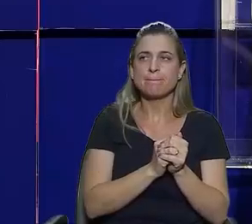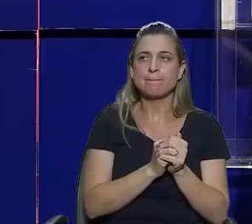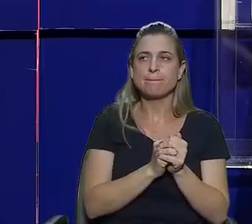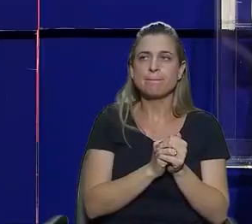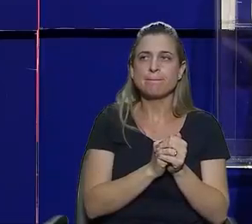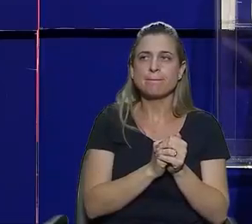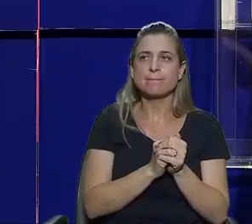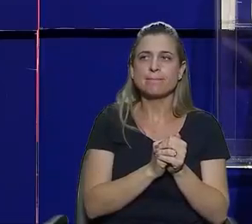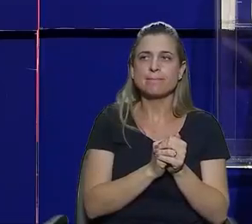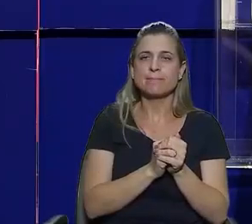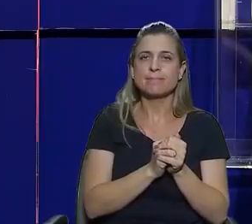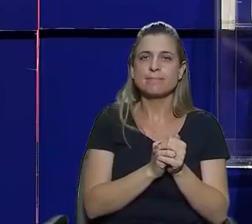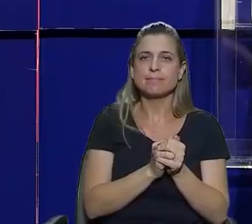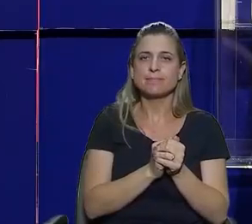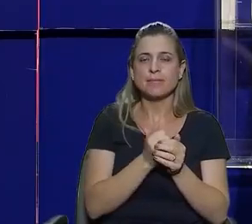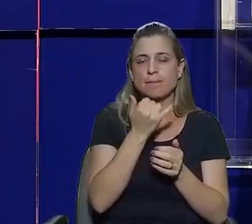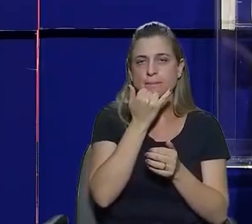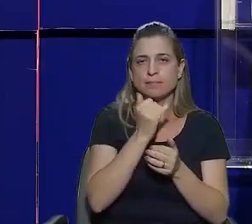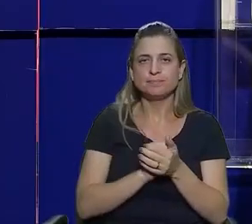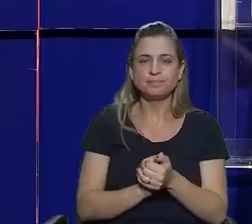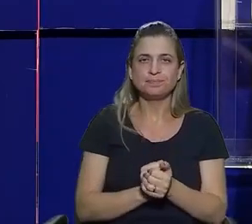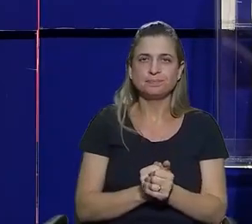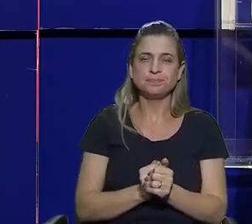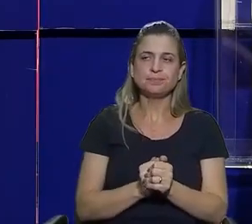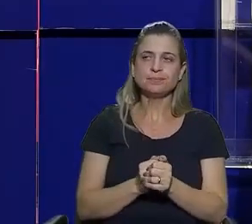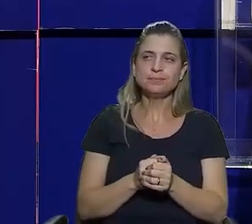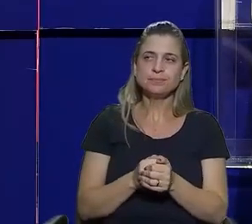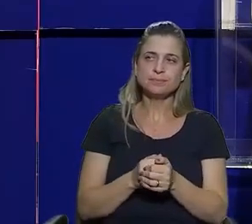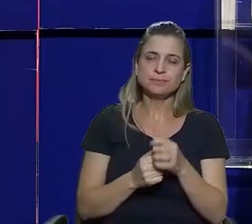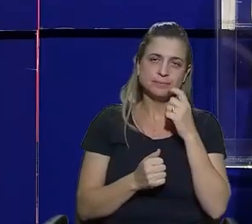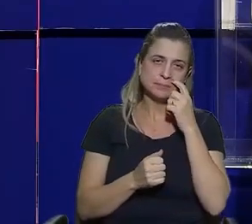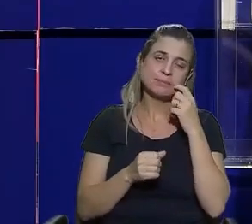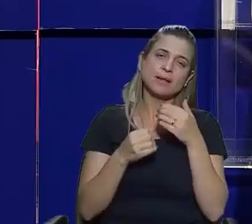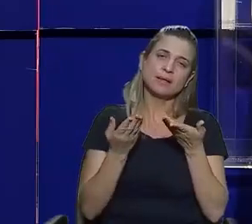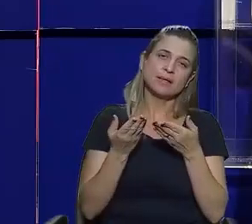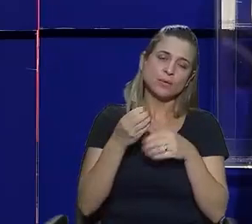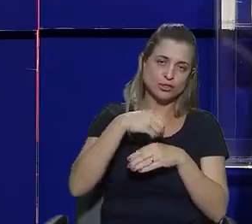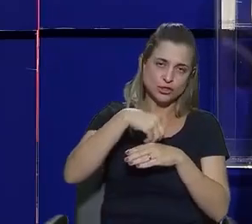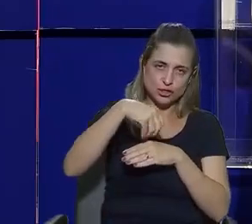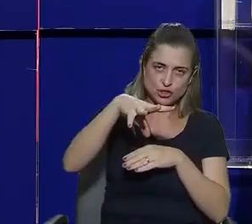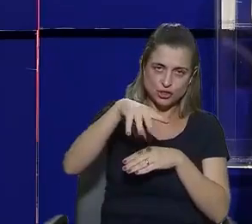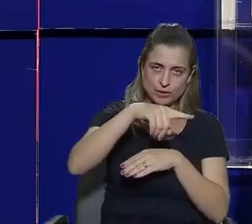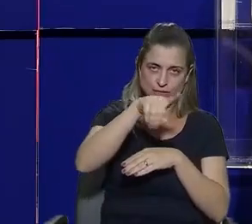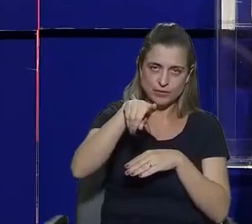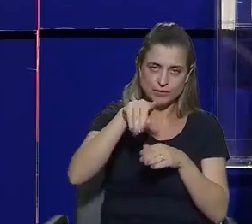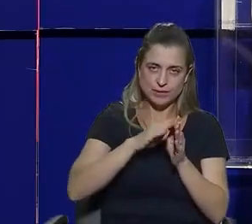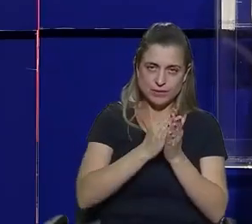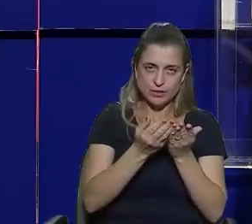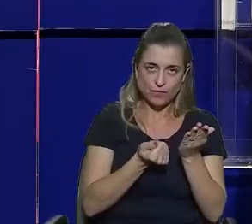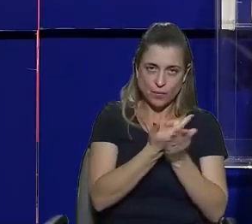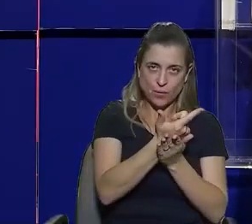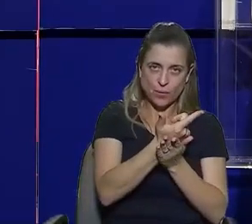do filho também, né? Sim. Perdão. Então, fica o convite de vocês comprarem o livro para verem o conto completo. O trecho de... O